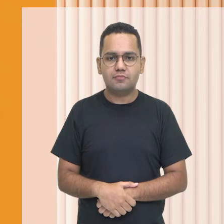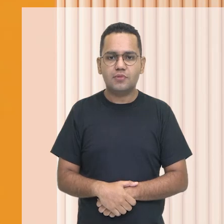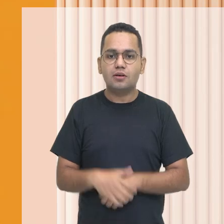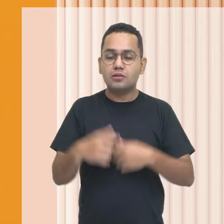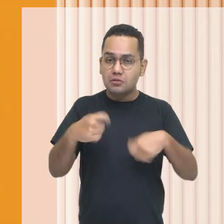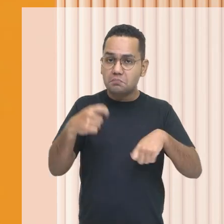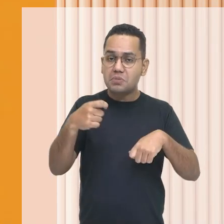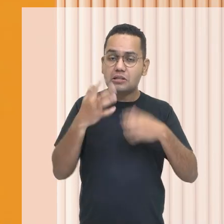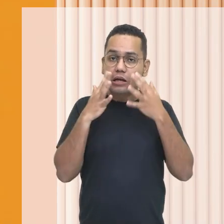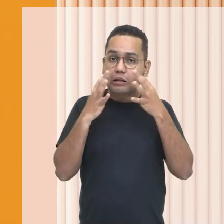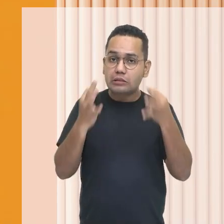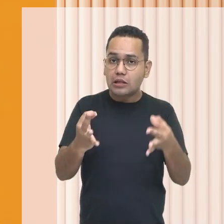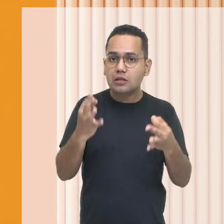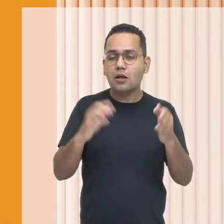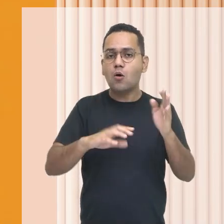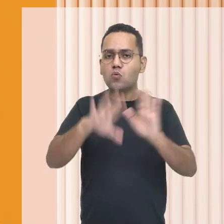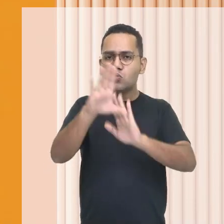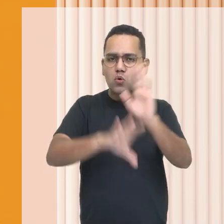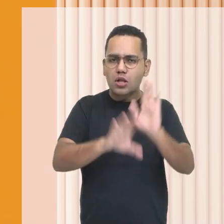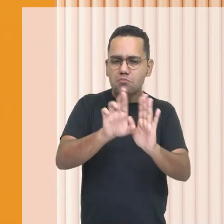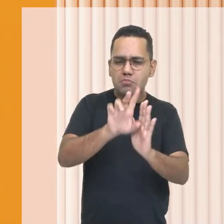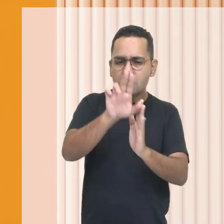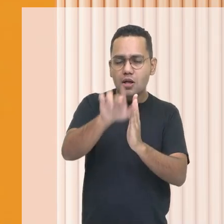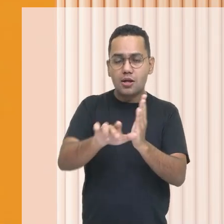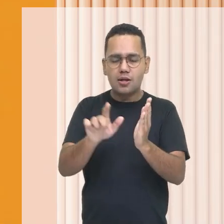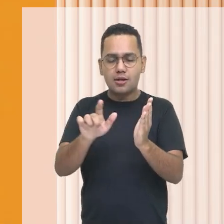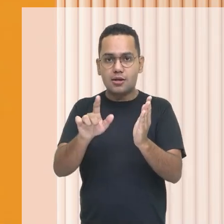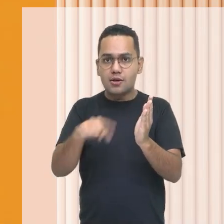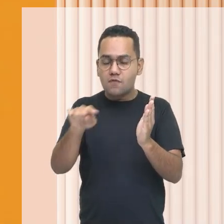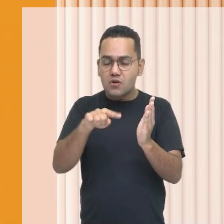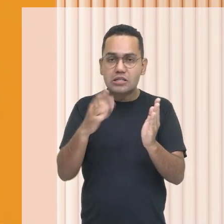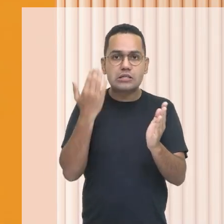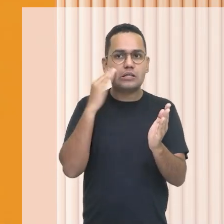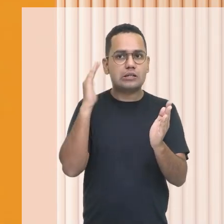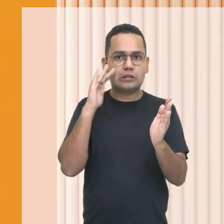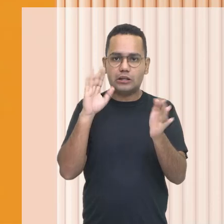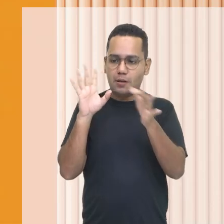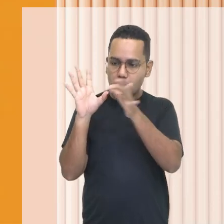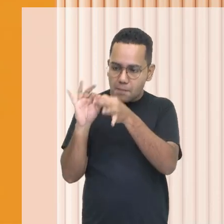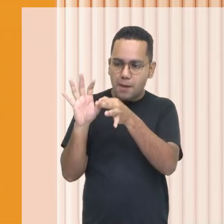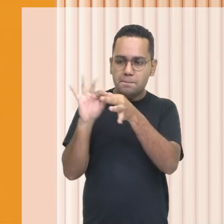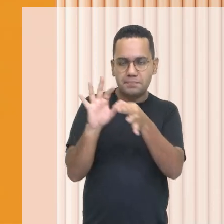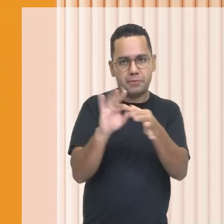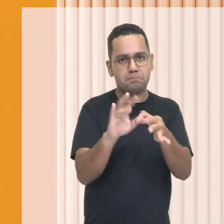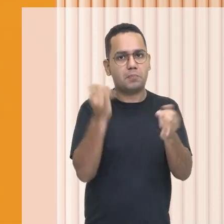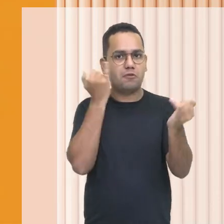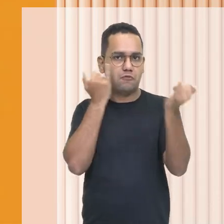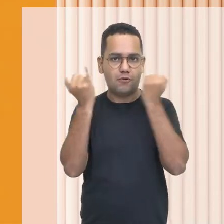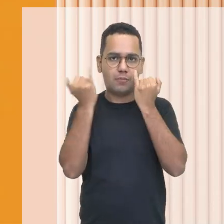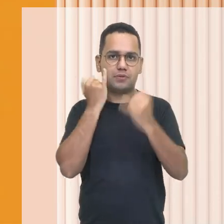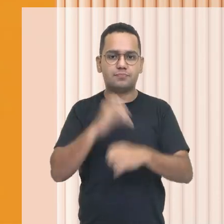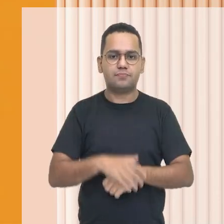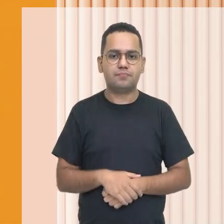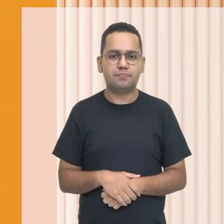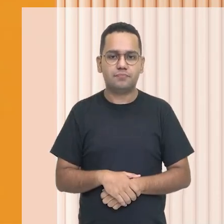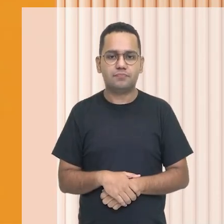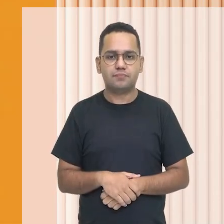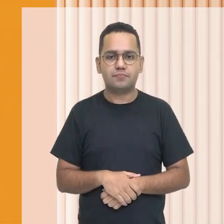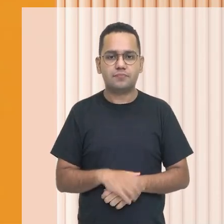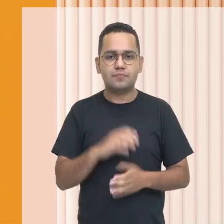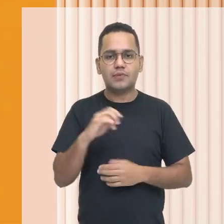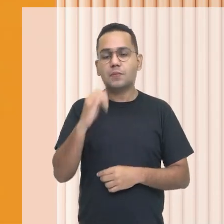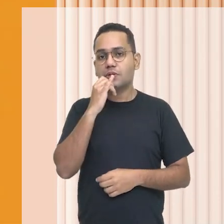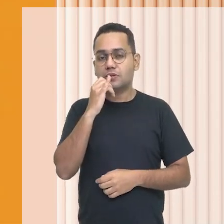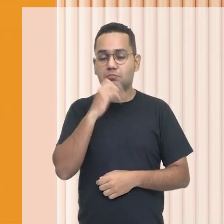esses termos e esteja contextualizado. Toda vez que você, né, ler sobre